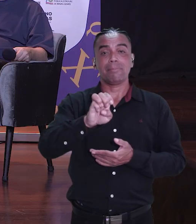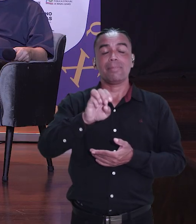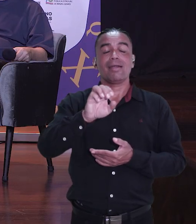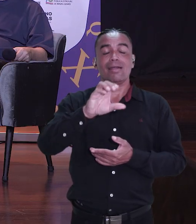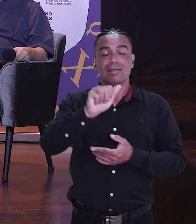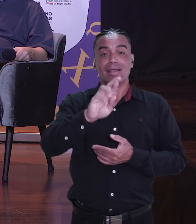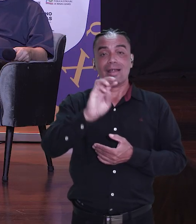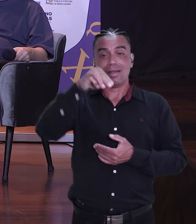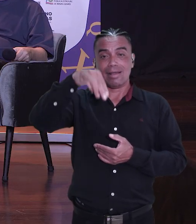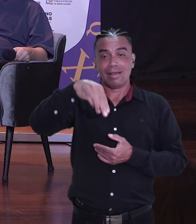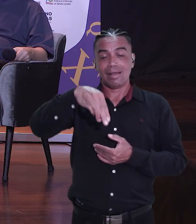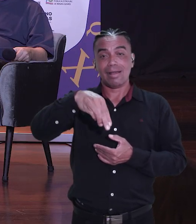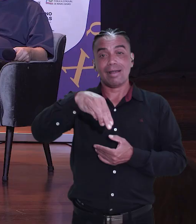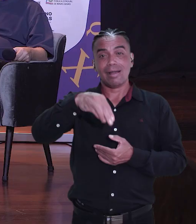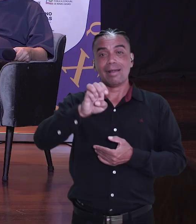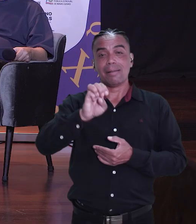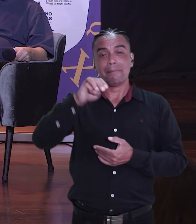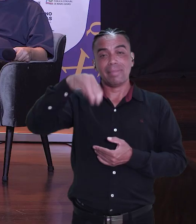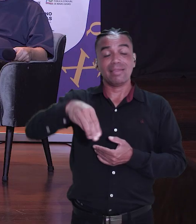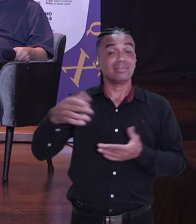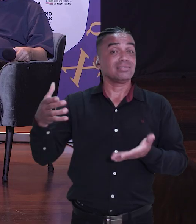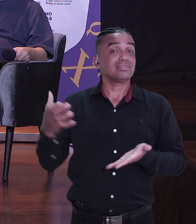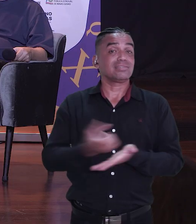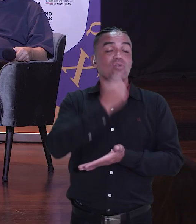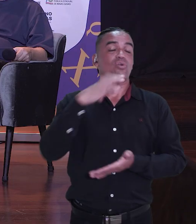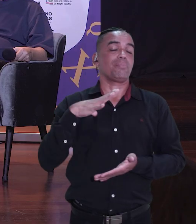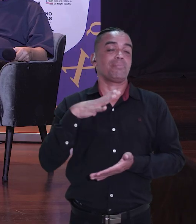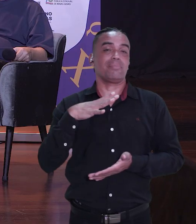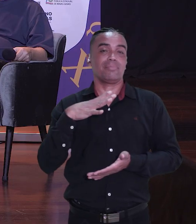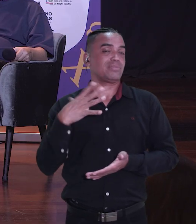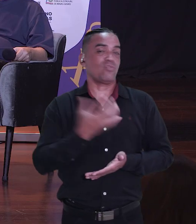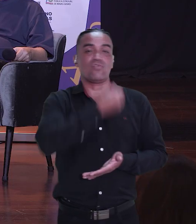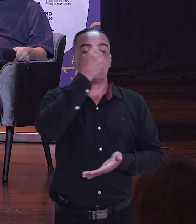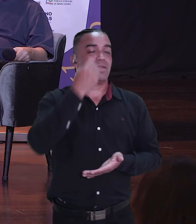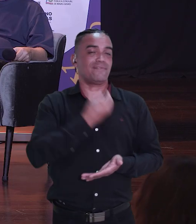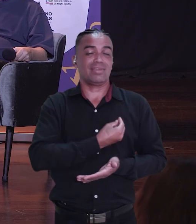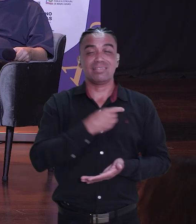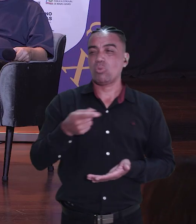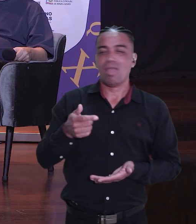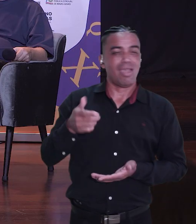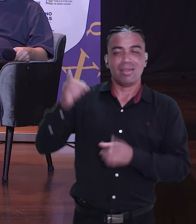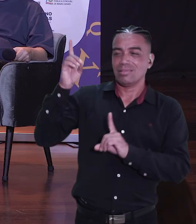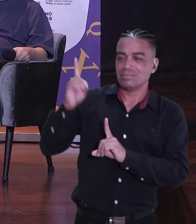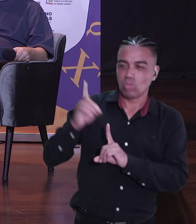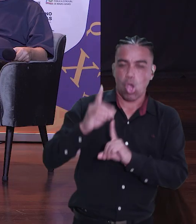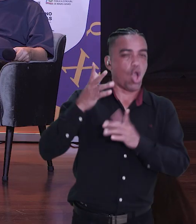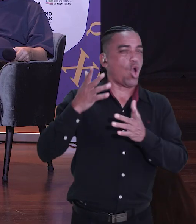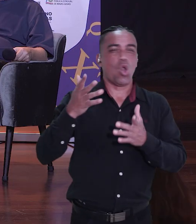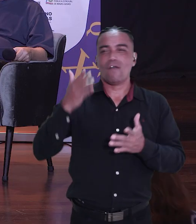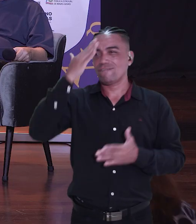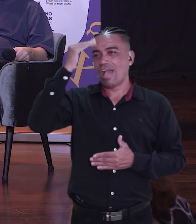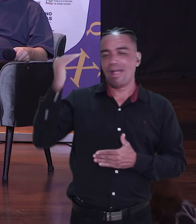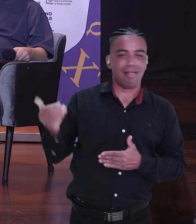minha vida. Porque escrever aquele livro daquela mulher maravilhosa, generosa, talentosa, e ao